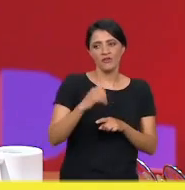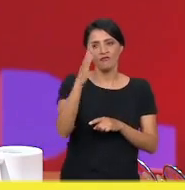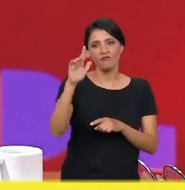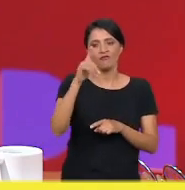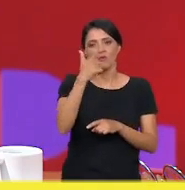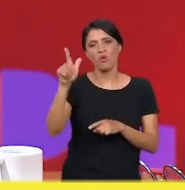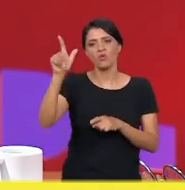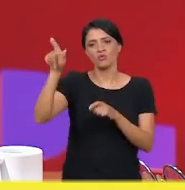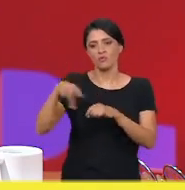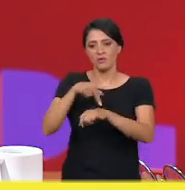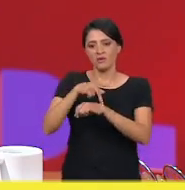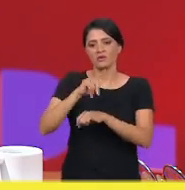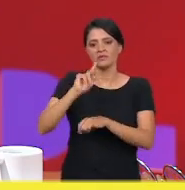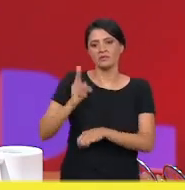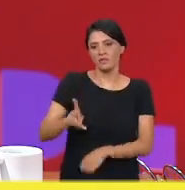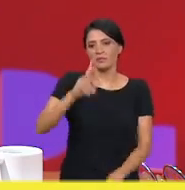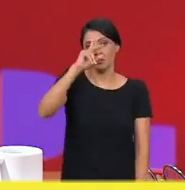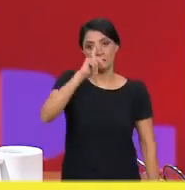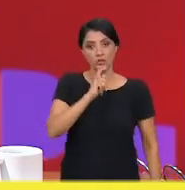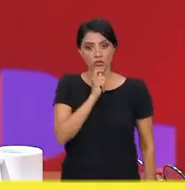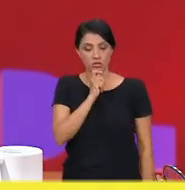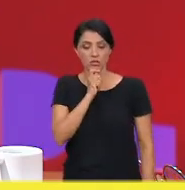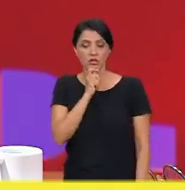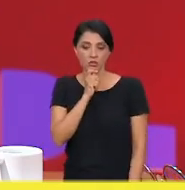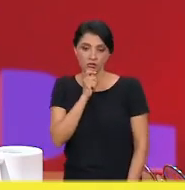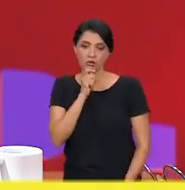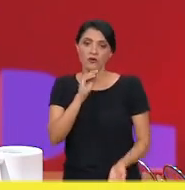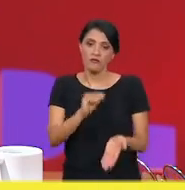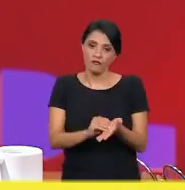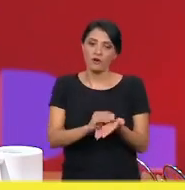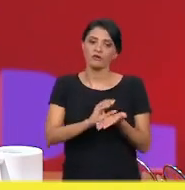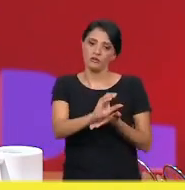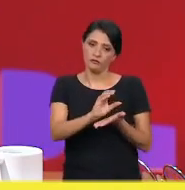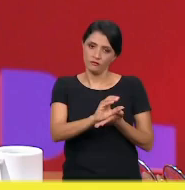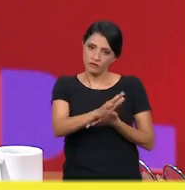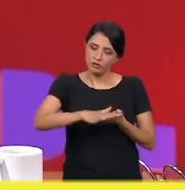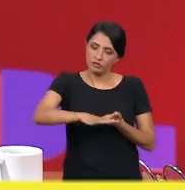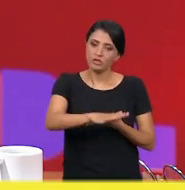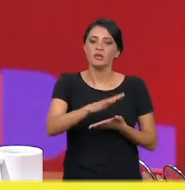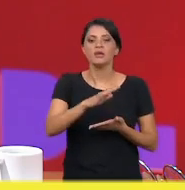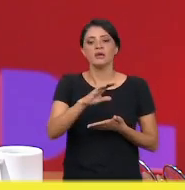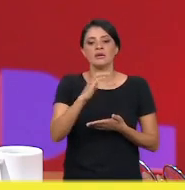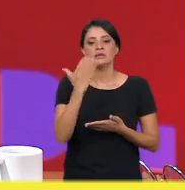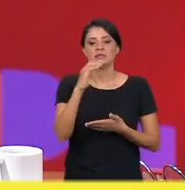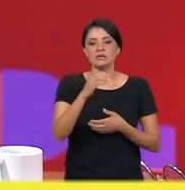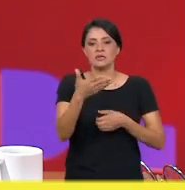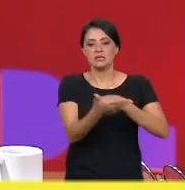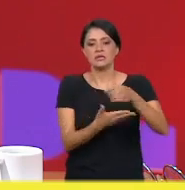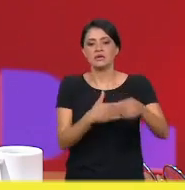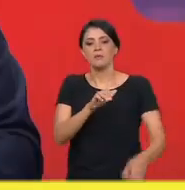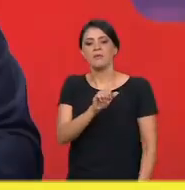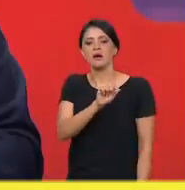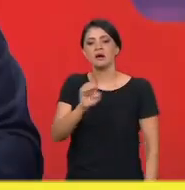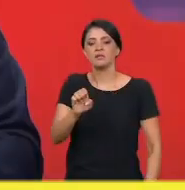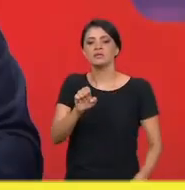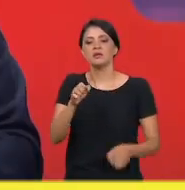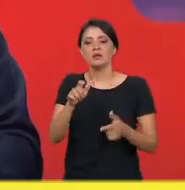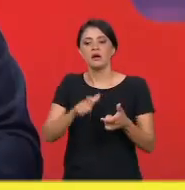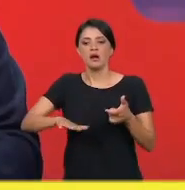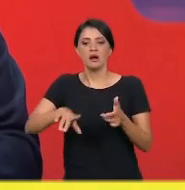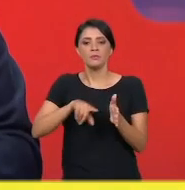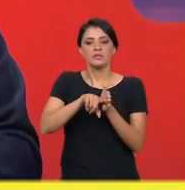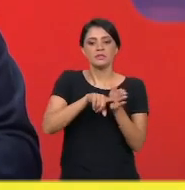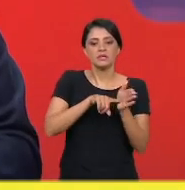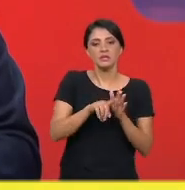estrangeiros. Então, é uma falta de investimento na ciência de base, principalmente em área de pesquisa,